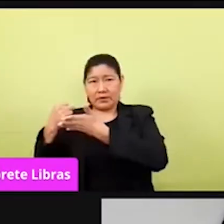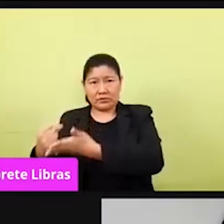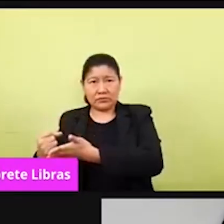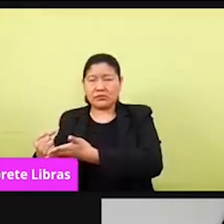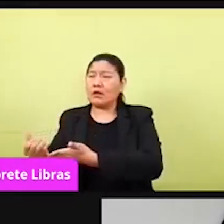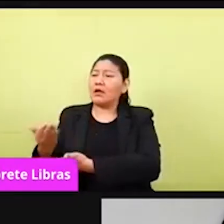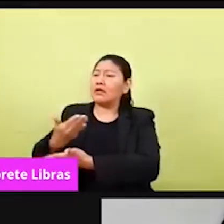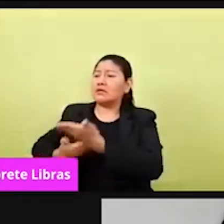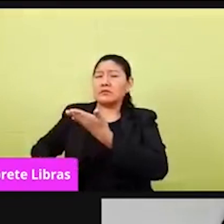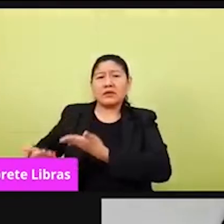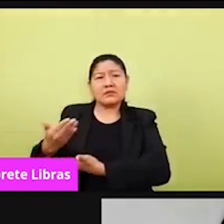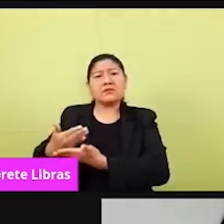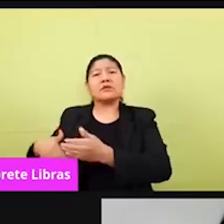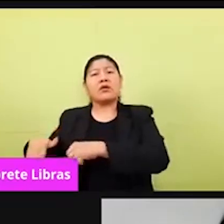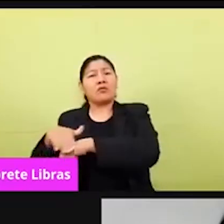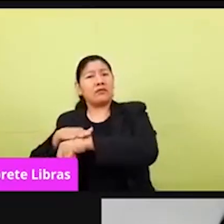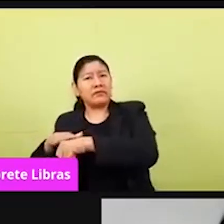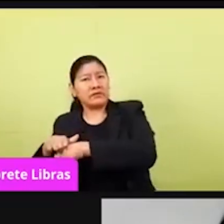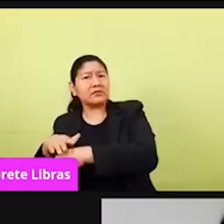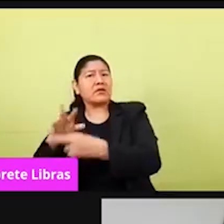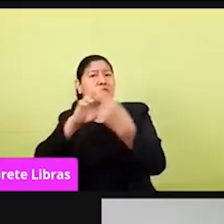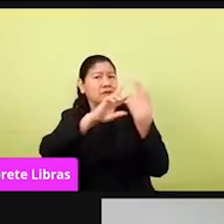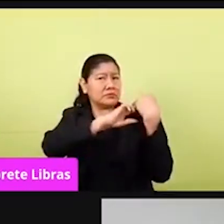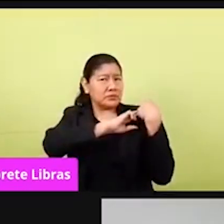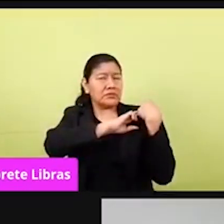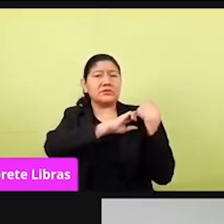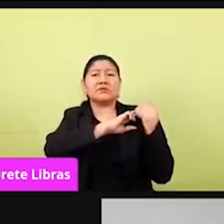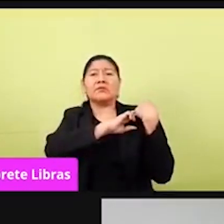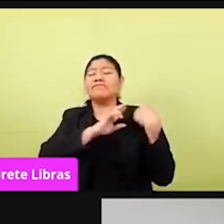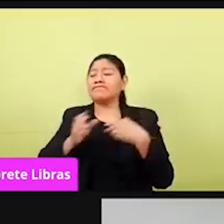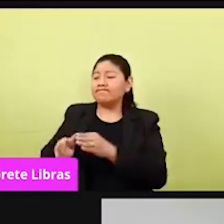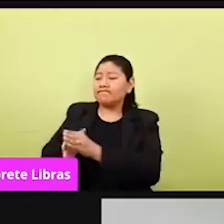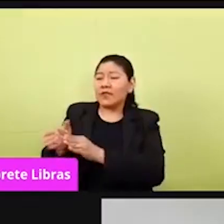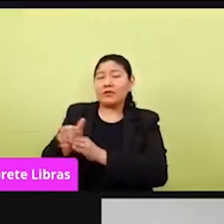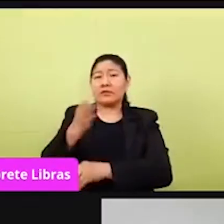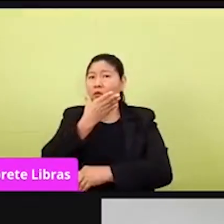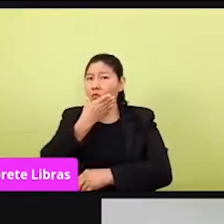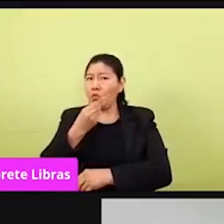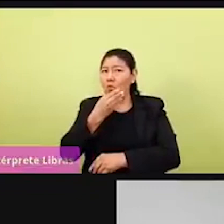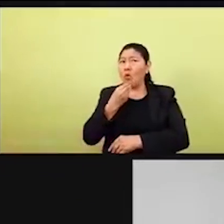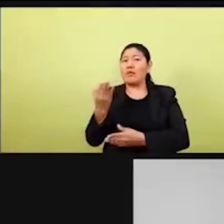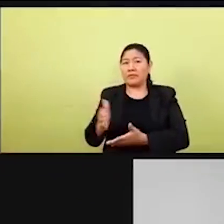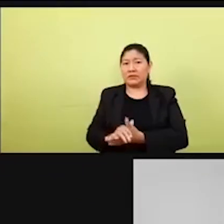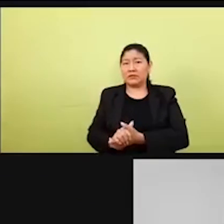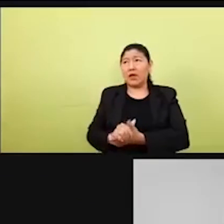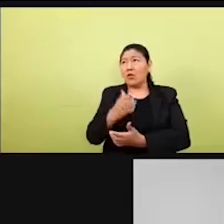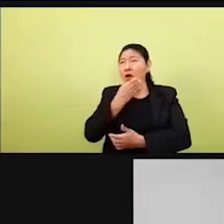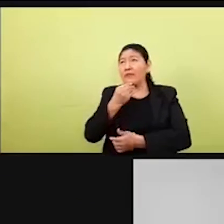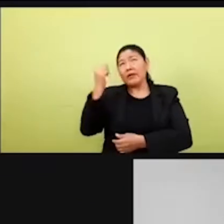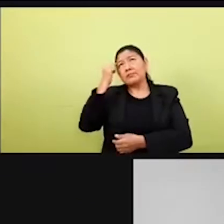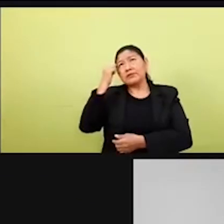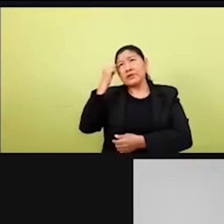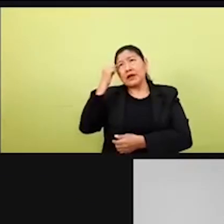grupos de responsabilização, tem vários nomes aí que são utilizados para isso, né, para que os homens repensem toda